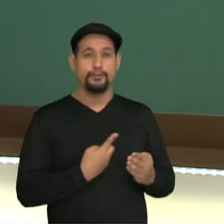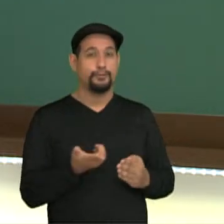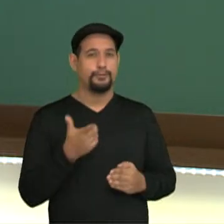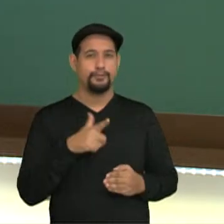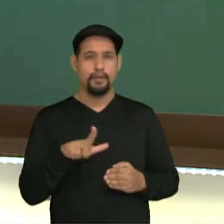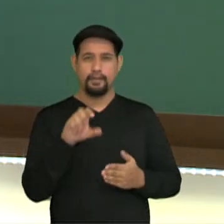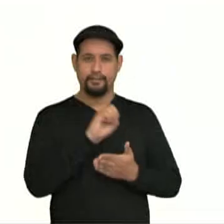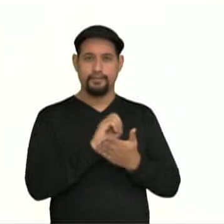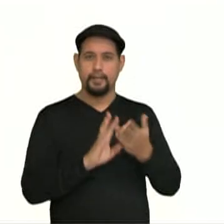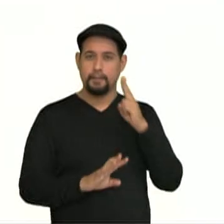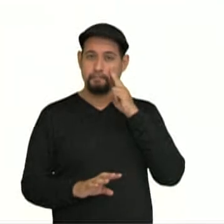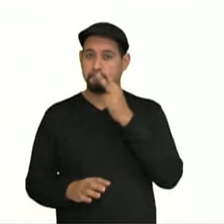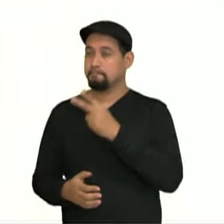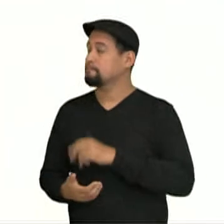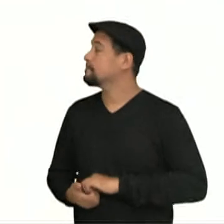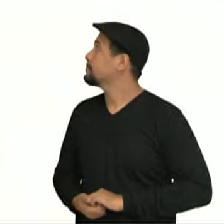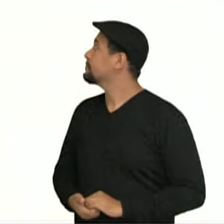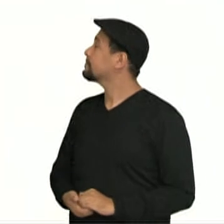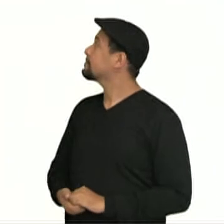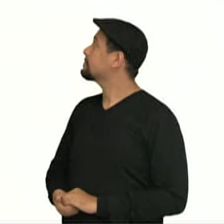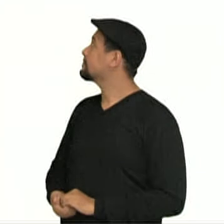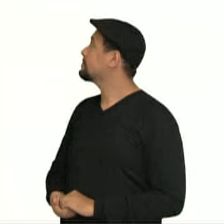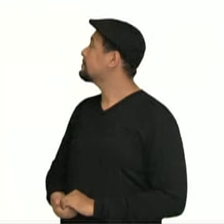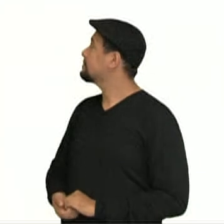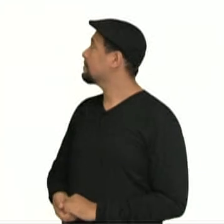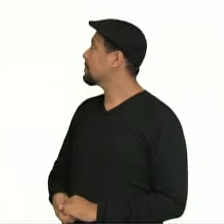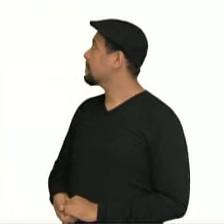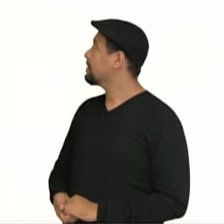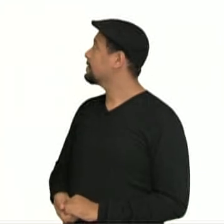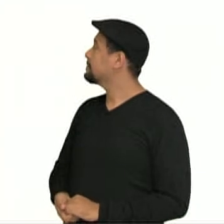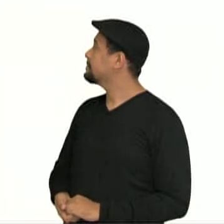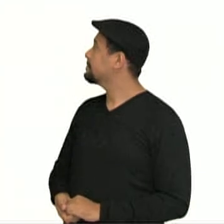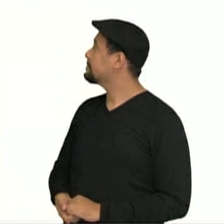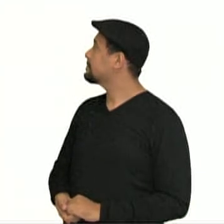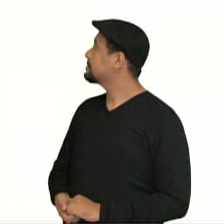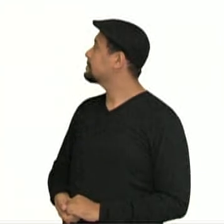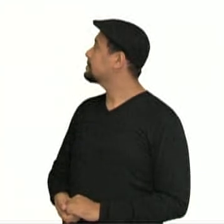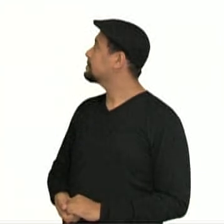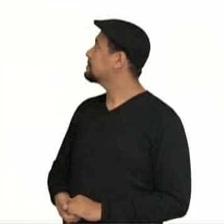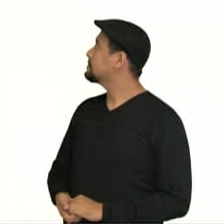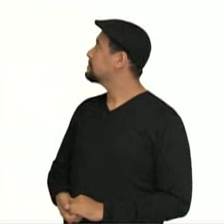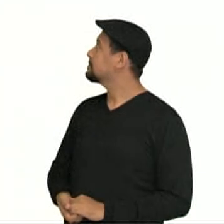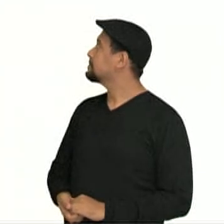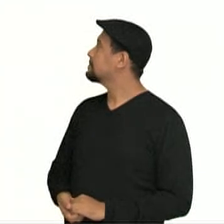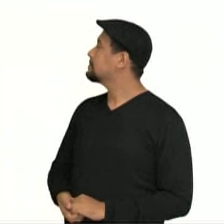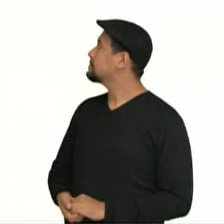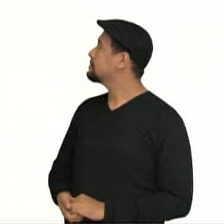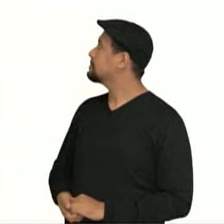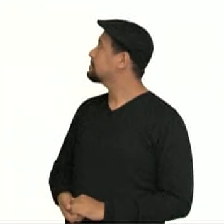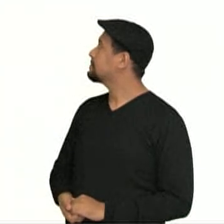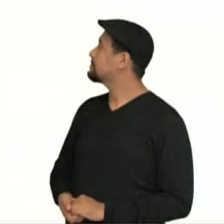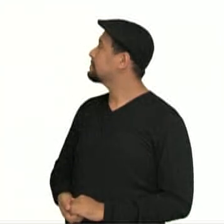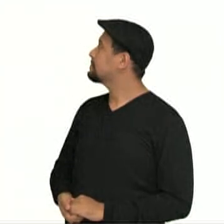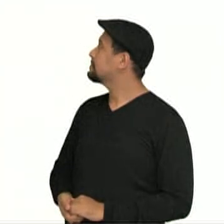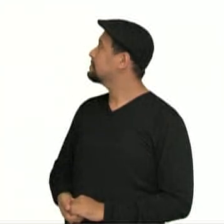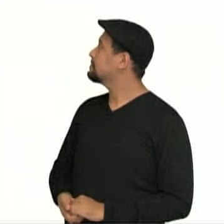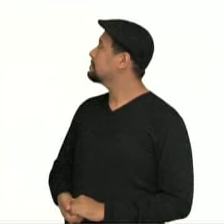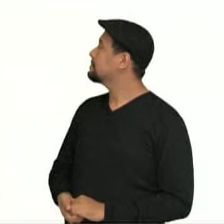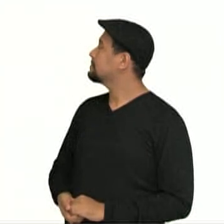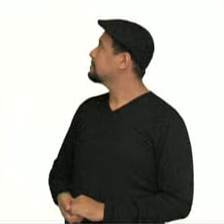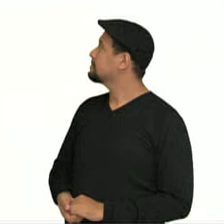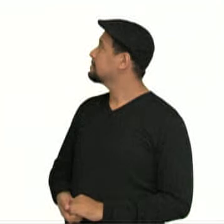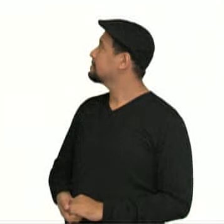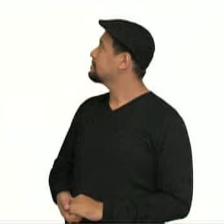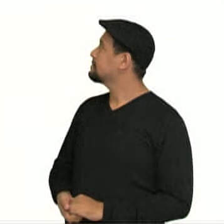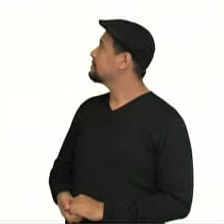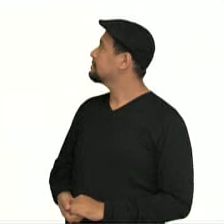nossos exercícios. Mom's new glasses. Mom could not see too well, so she had to buy some new